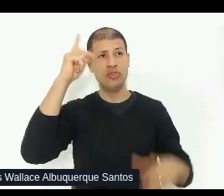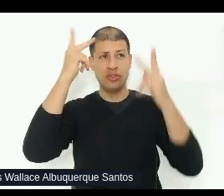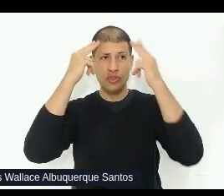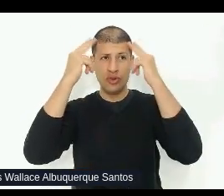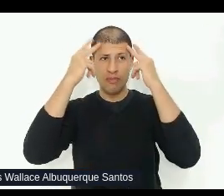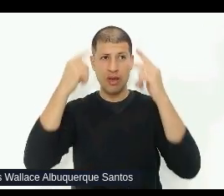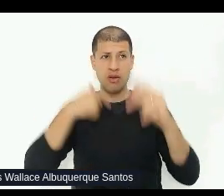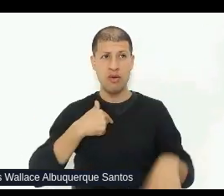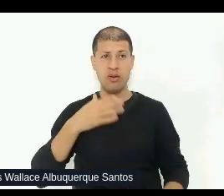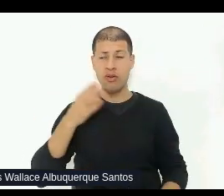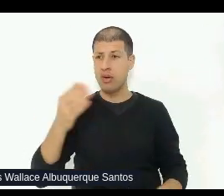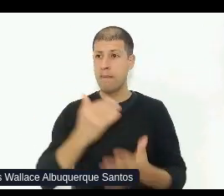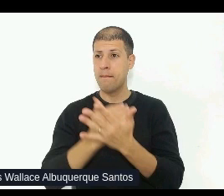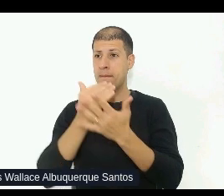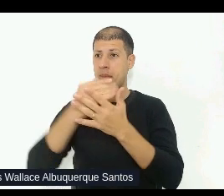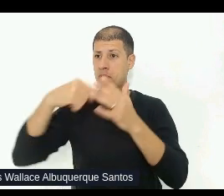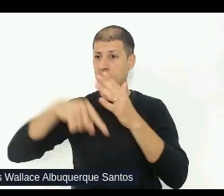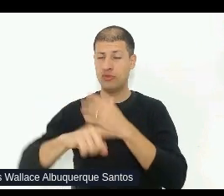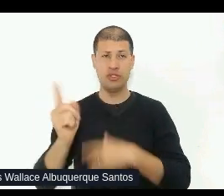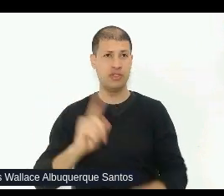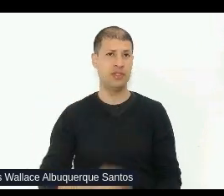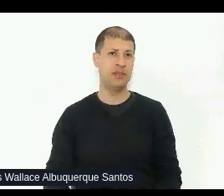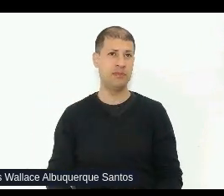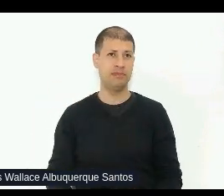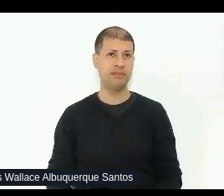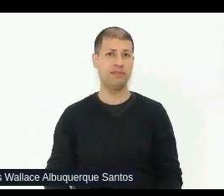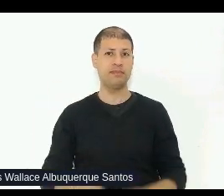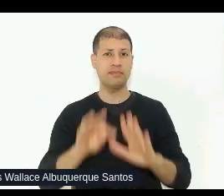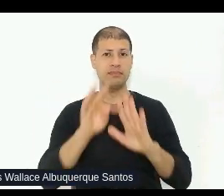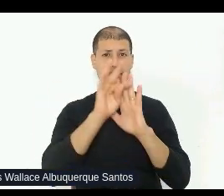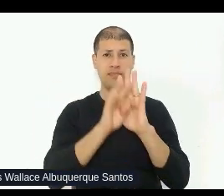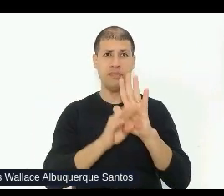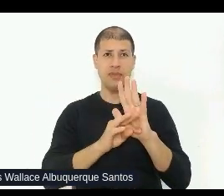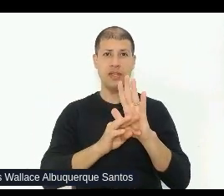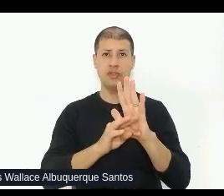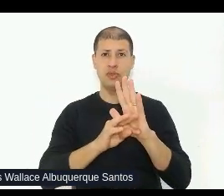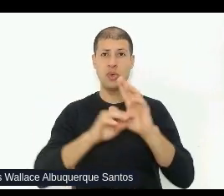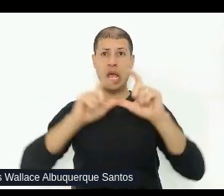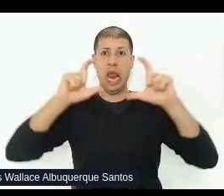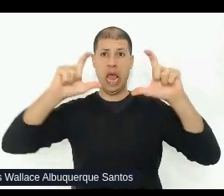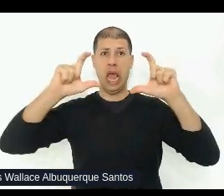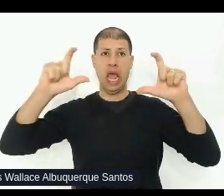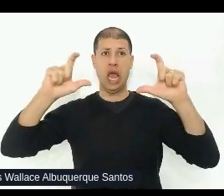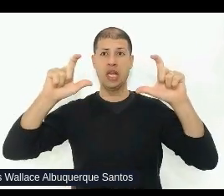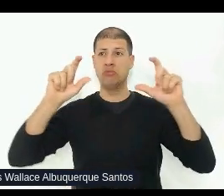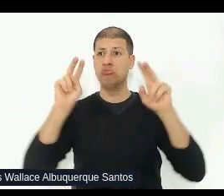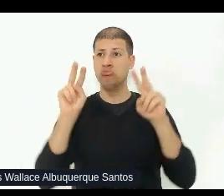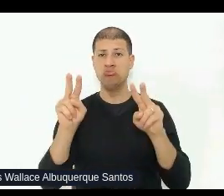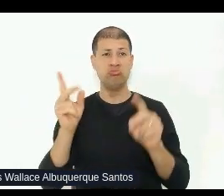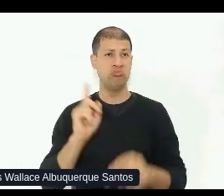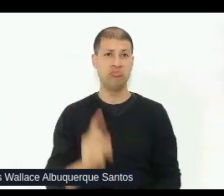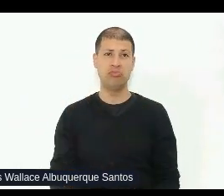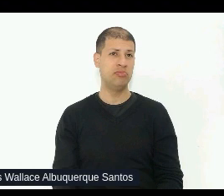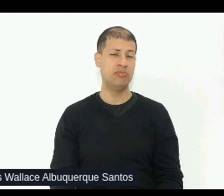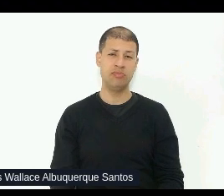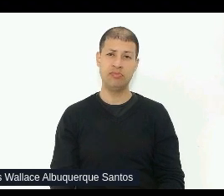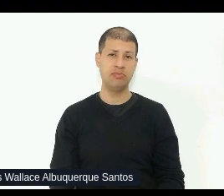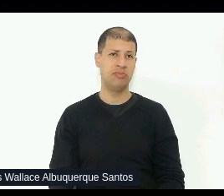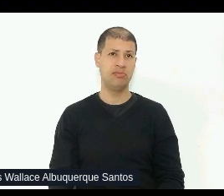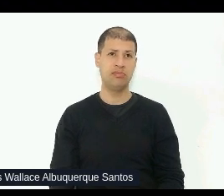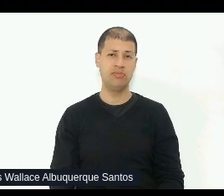aprofundar. Ou seja, o texto em si, grande, não traz uma visibilidade. Né?